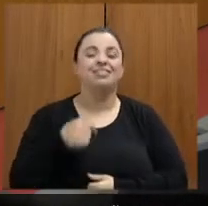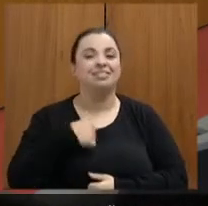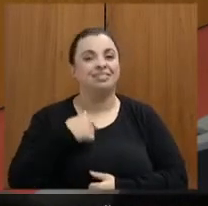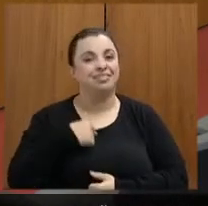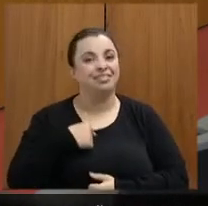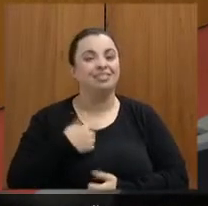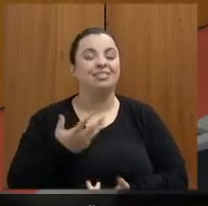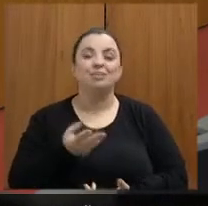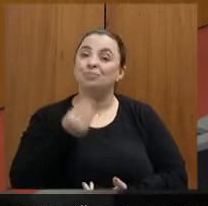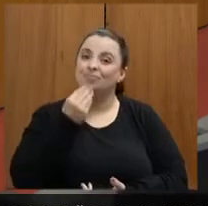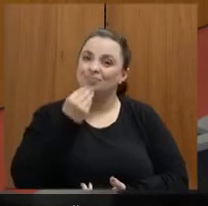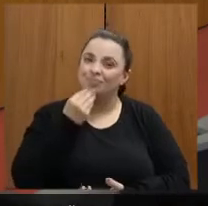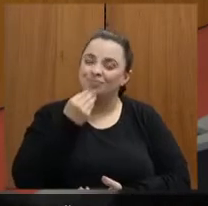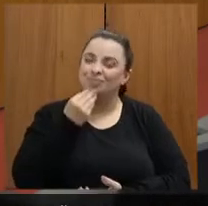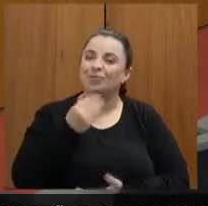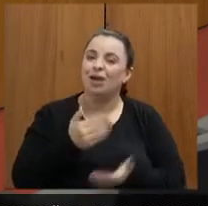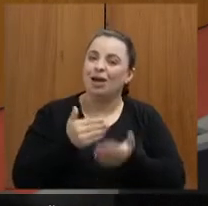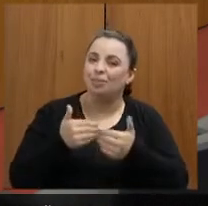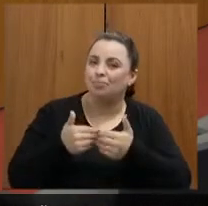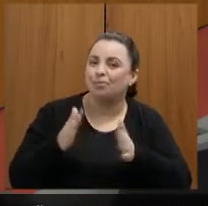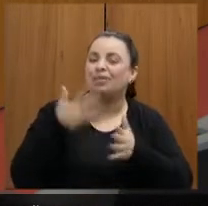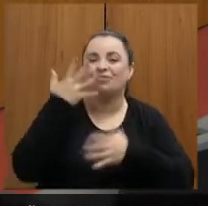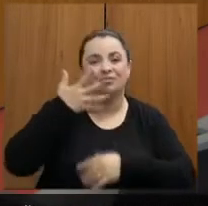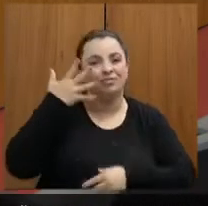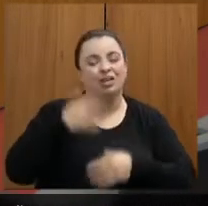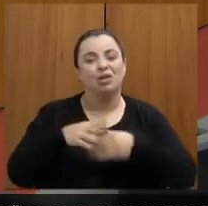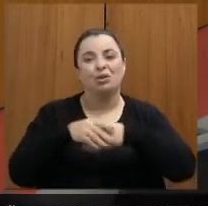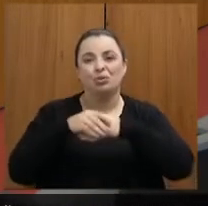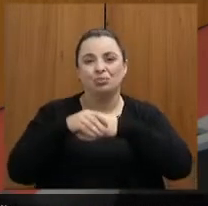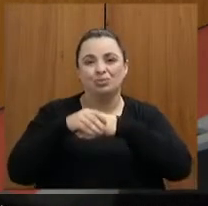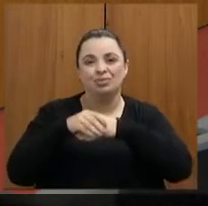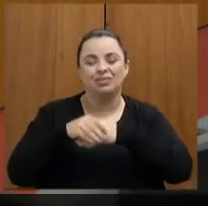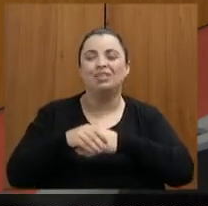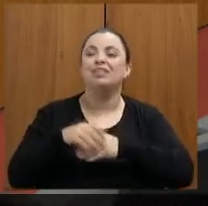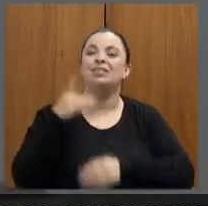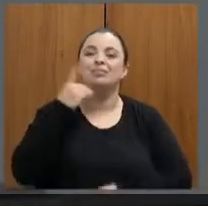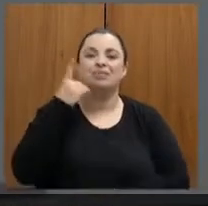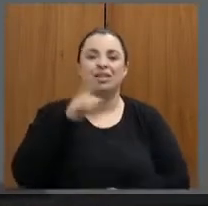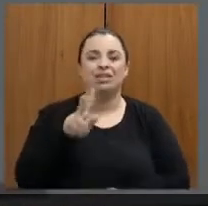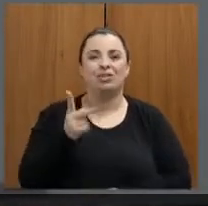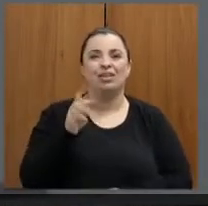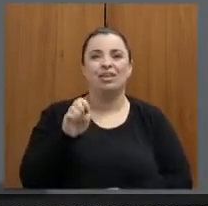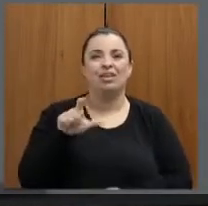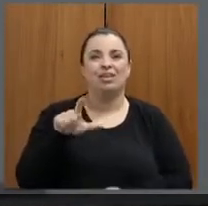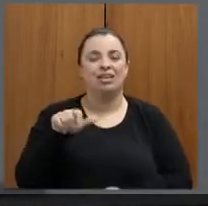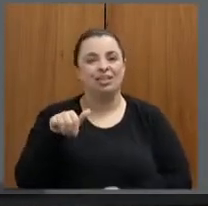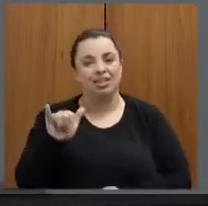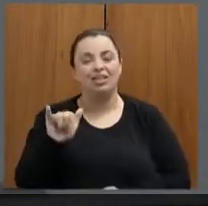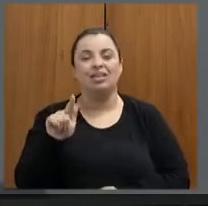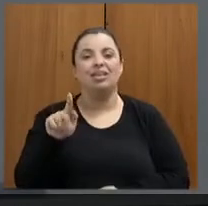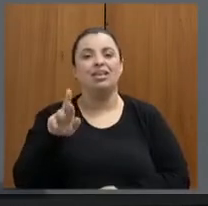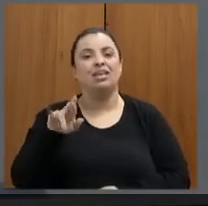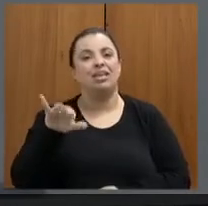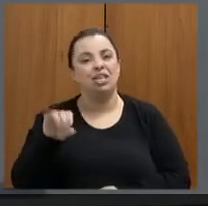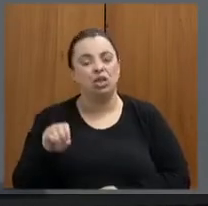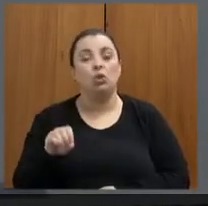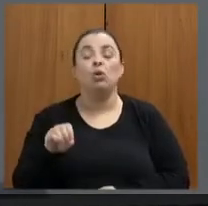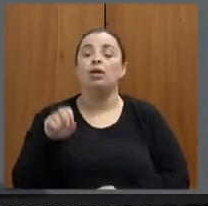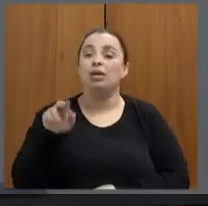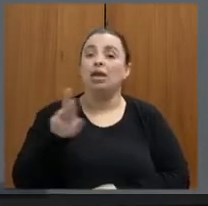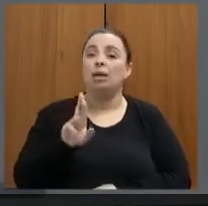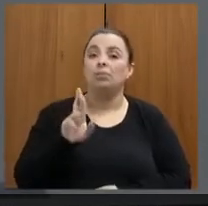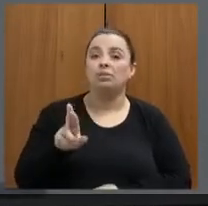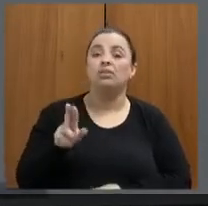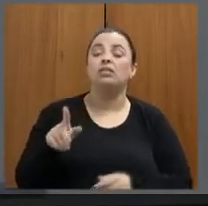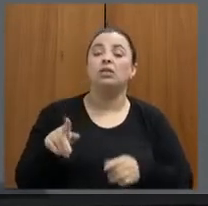para iniciar minha fala cumprimentando ao presidente Deputado alegria Lilo e nome dele é o comprimento a todos os deputados presentes e não